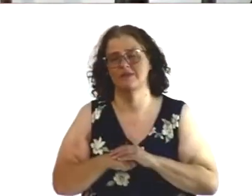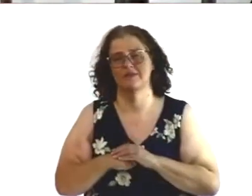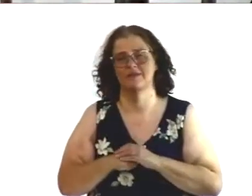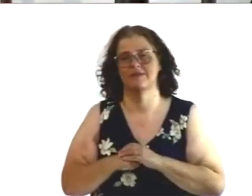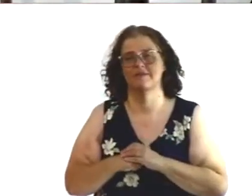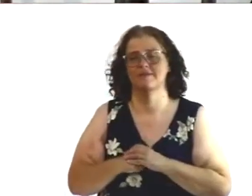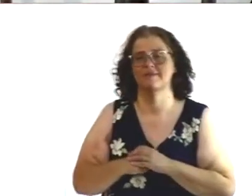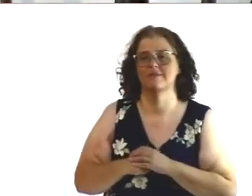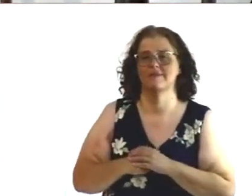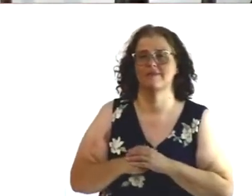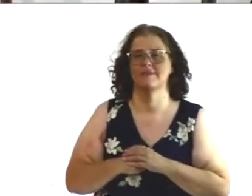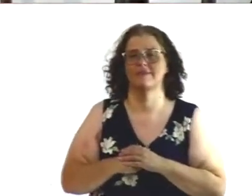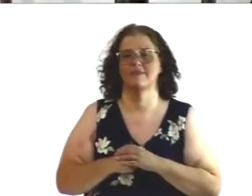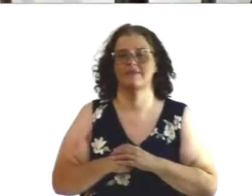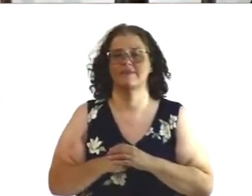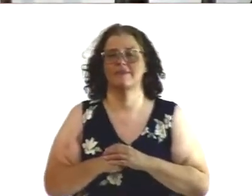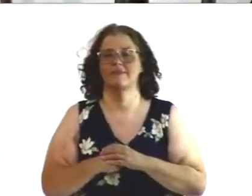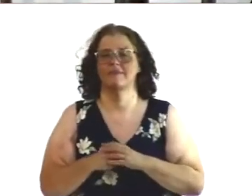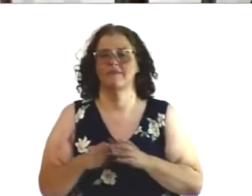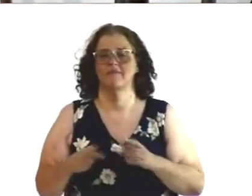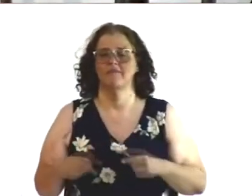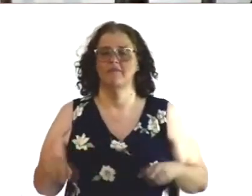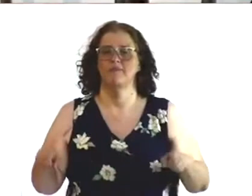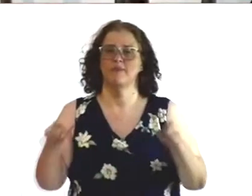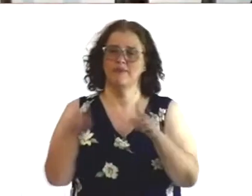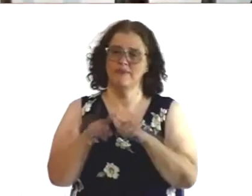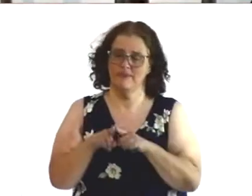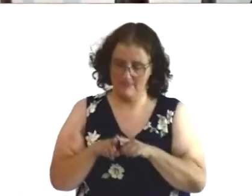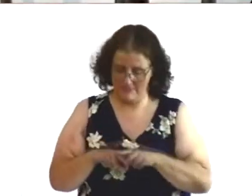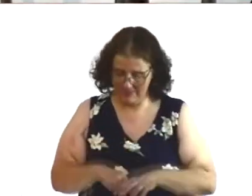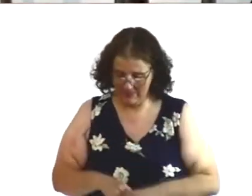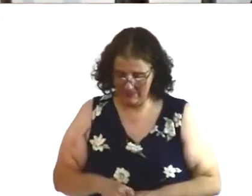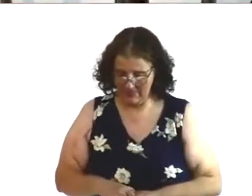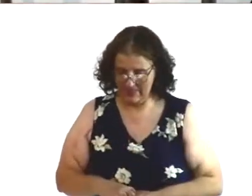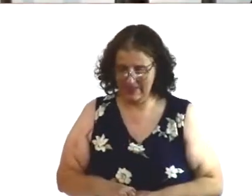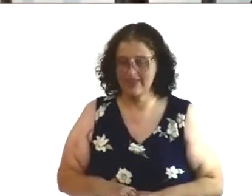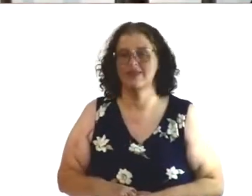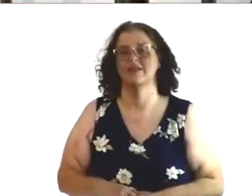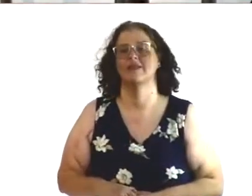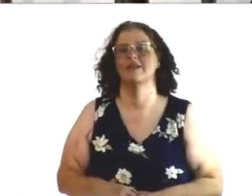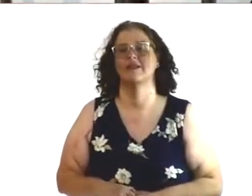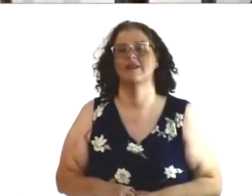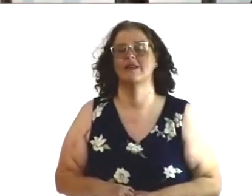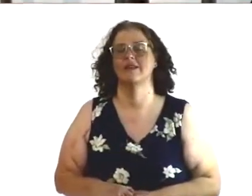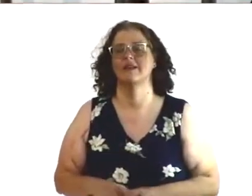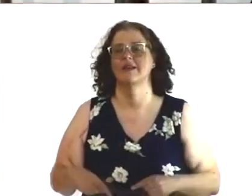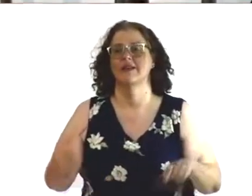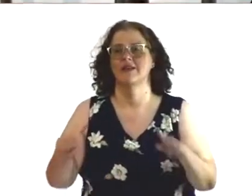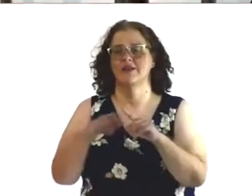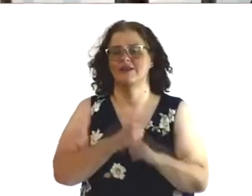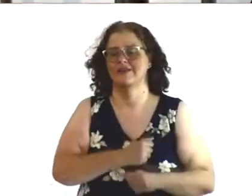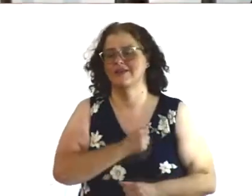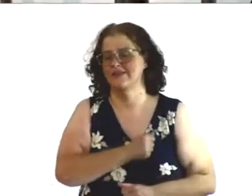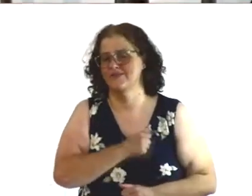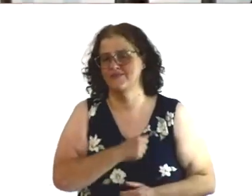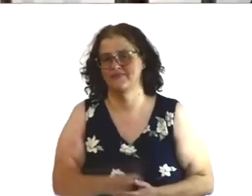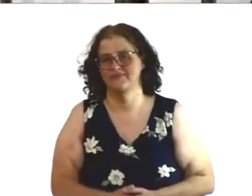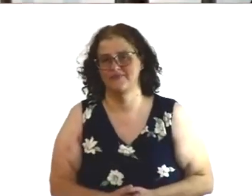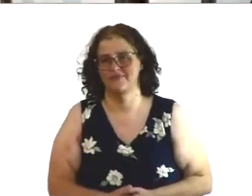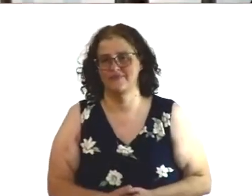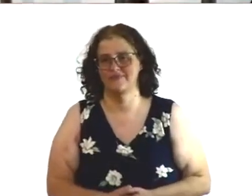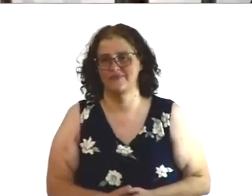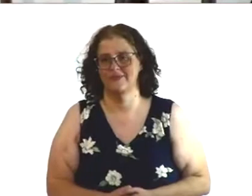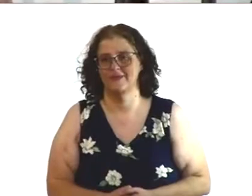Senhor. Davi está entristecido com muitas situações, ele faz uma oração: que saudade de tomar